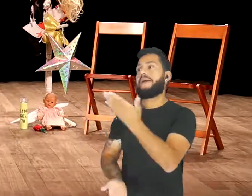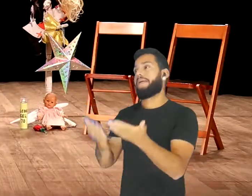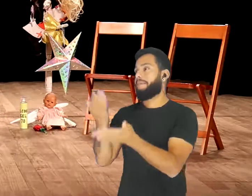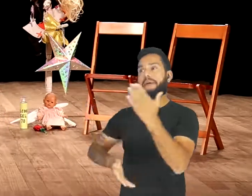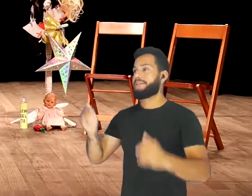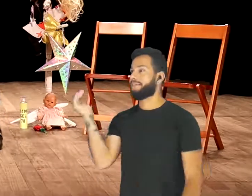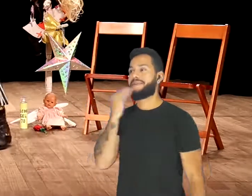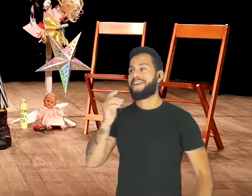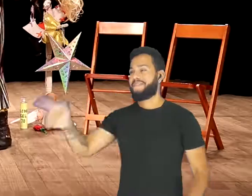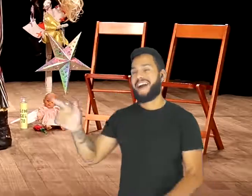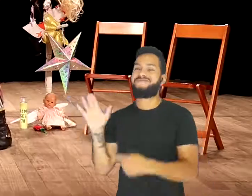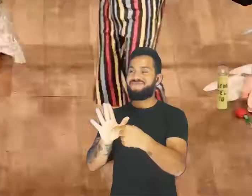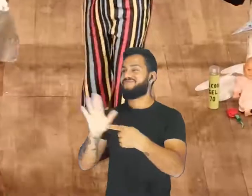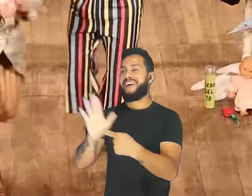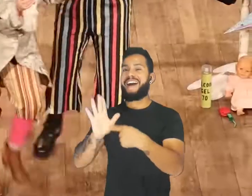demais.